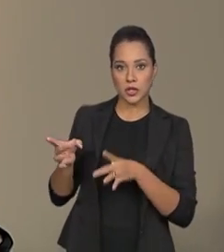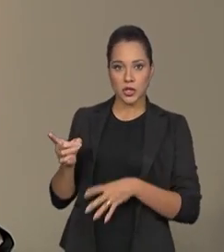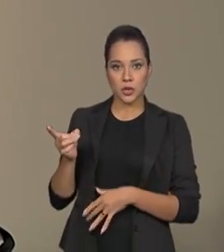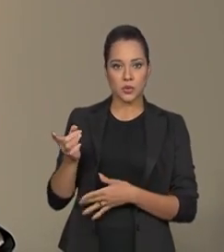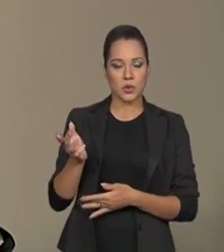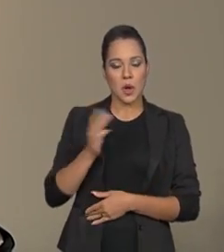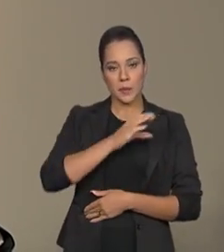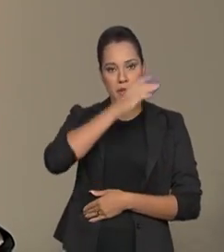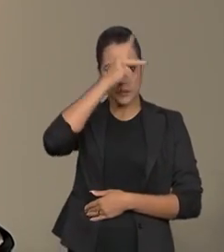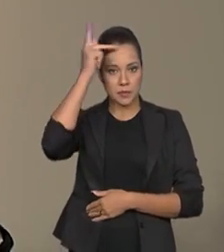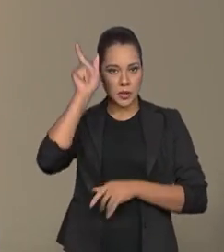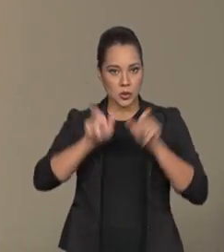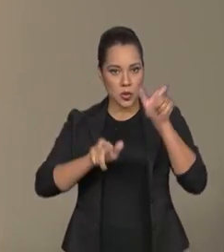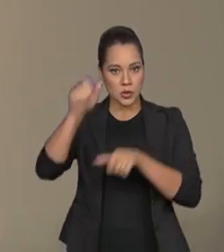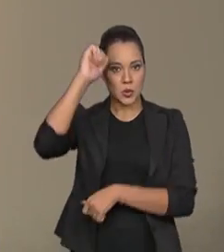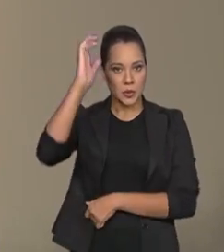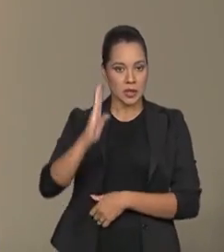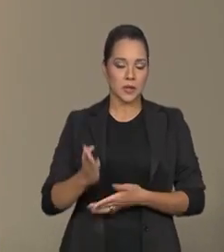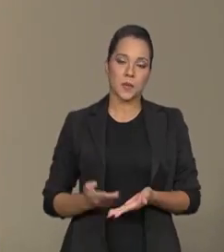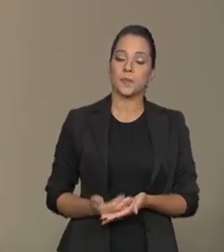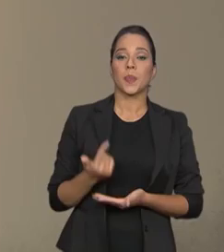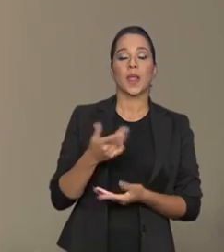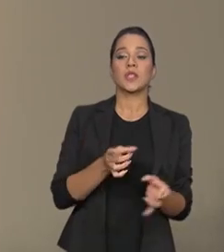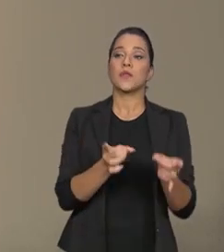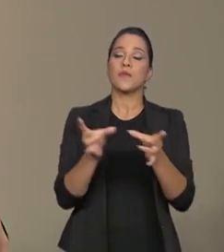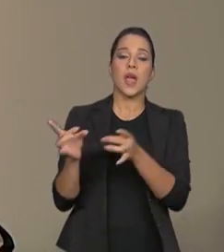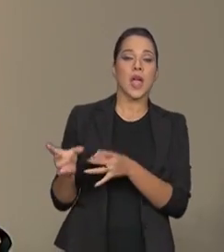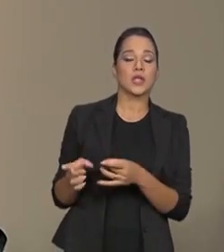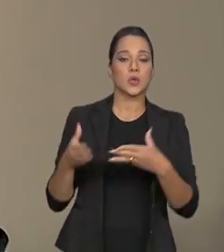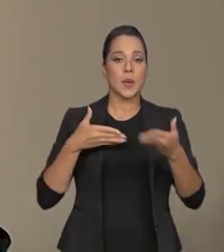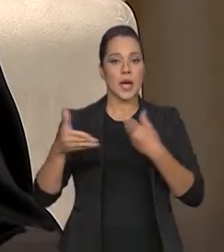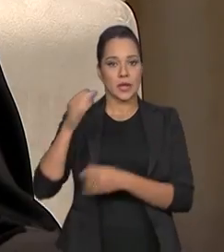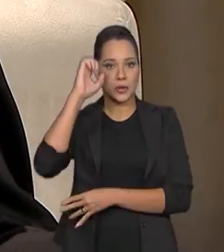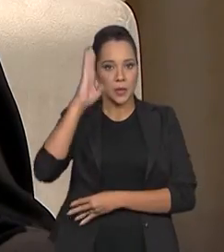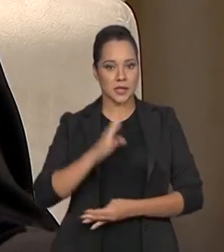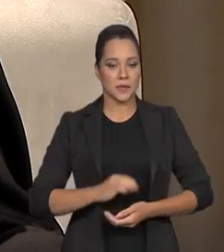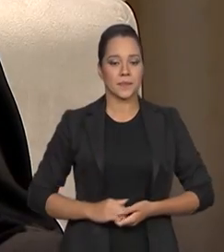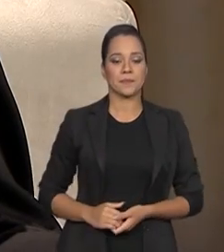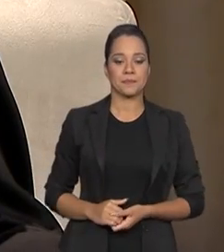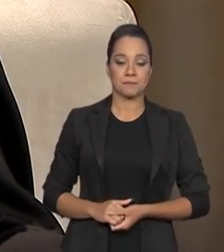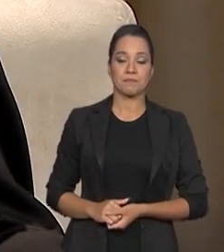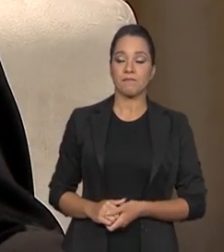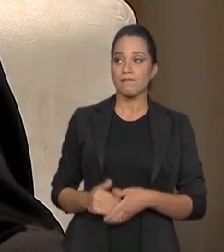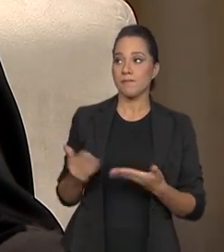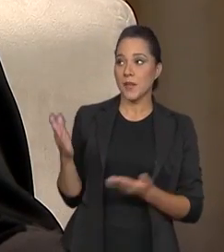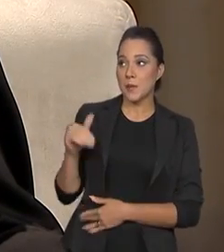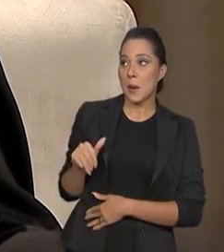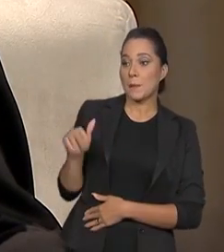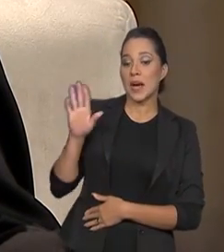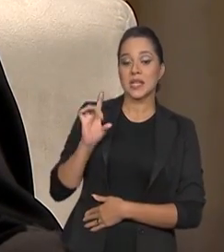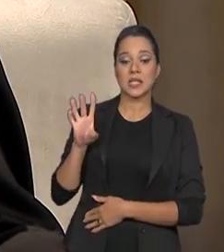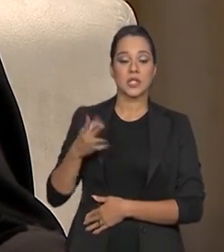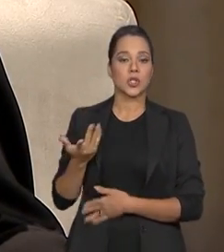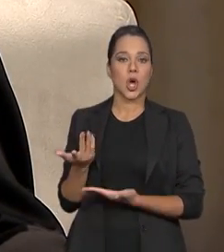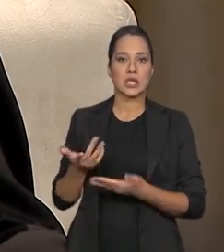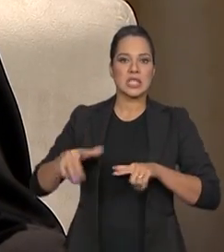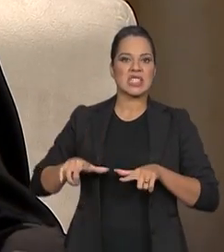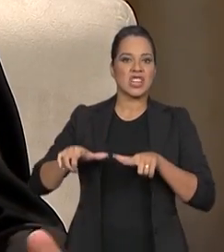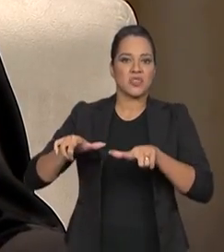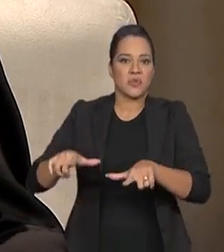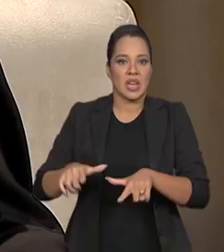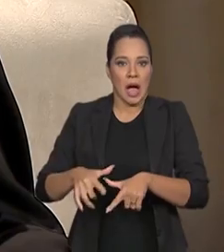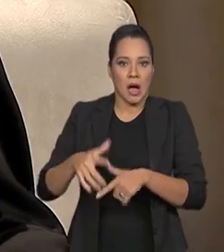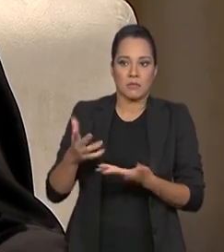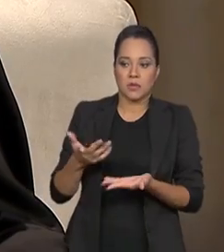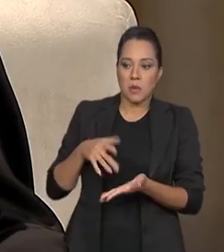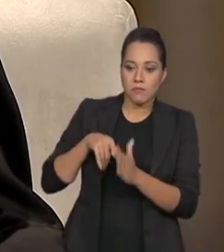o consumidor brasileiro que chegam no mercado brasileiro eu diria até mais do que certificar o